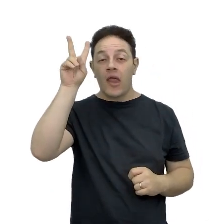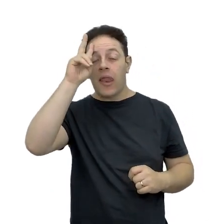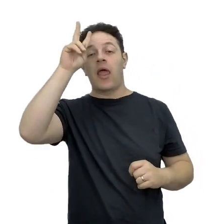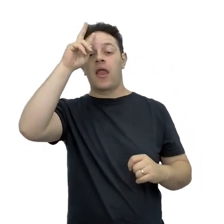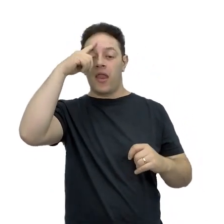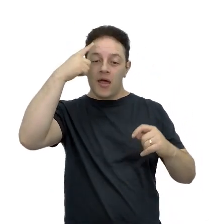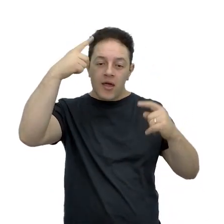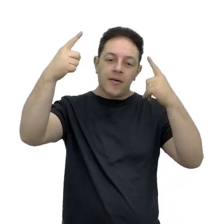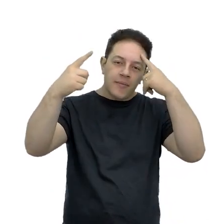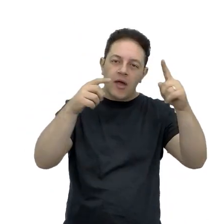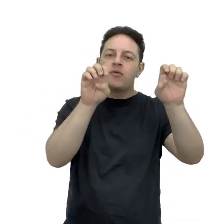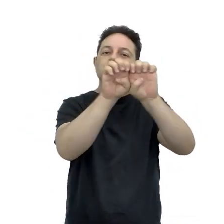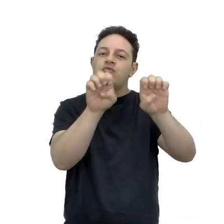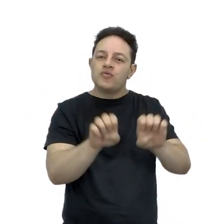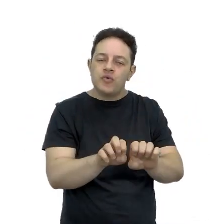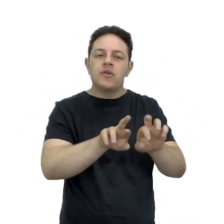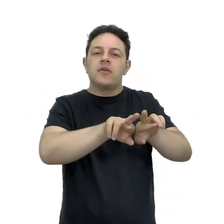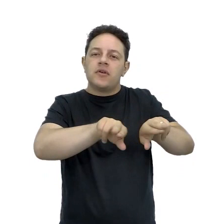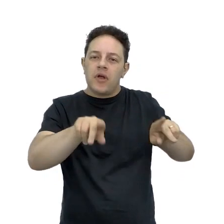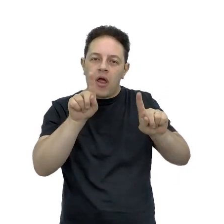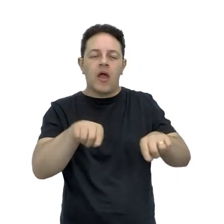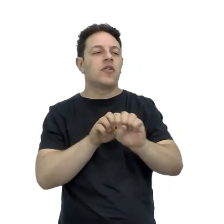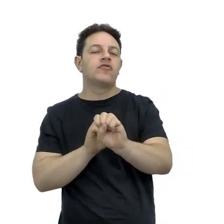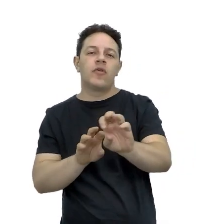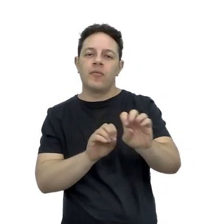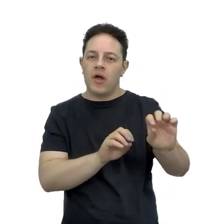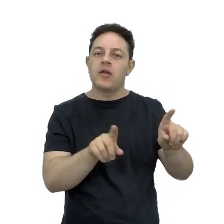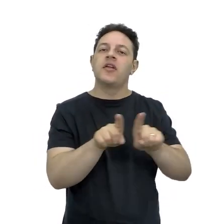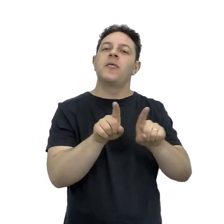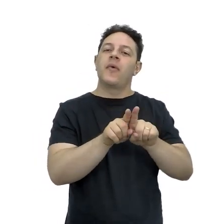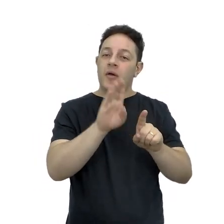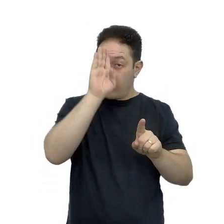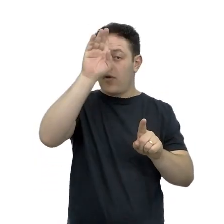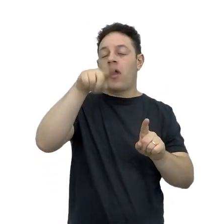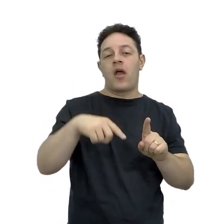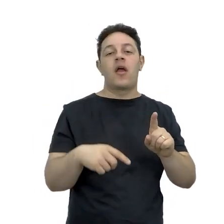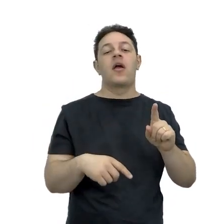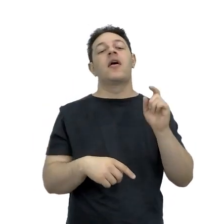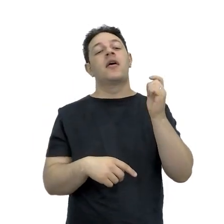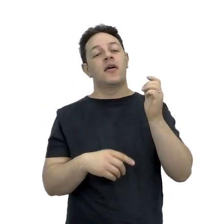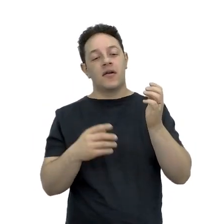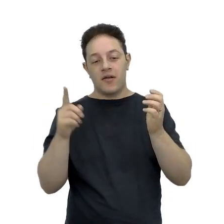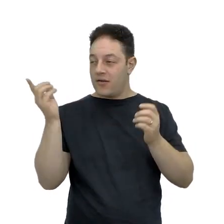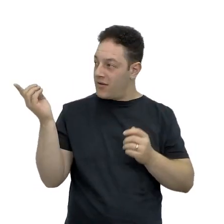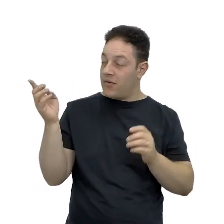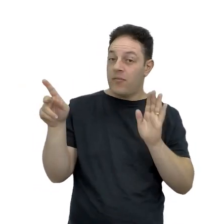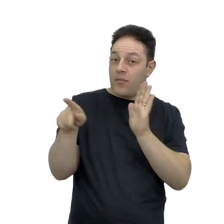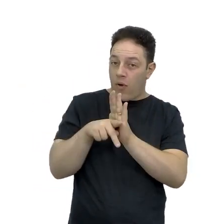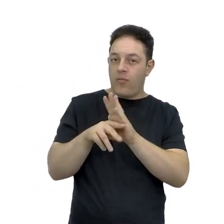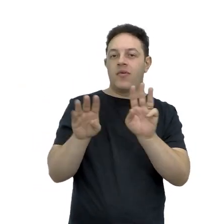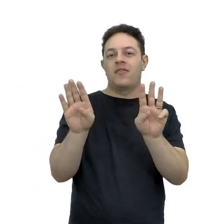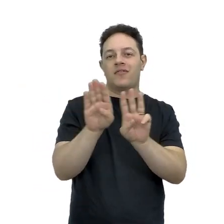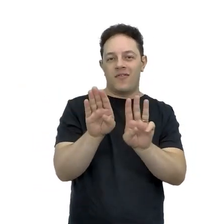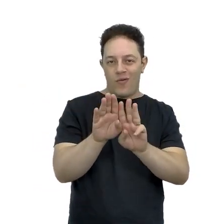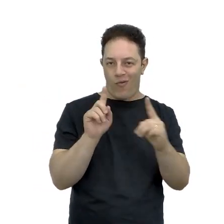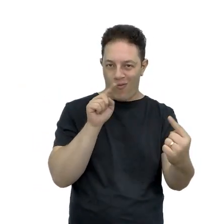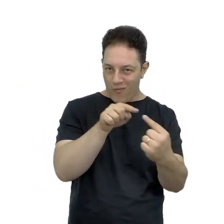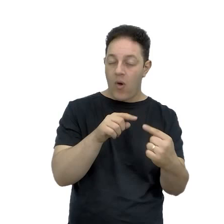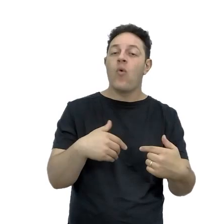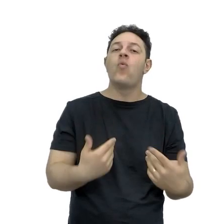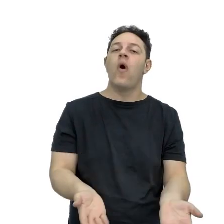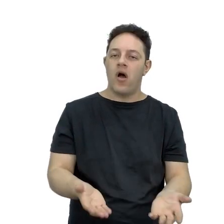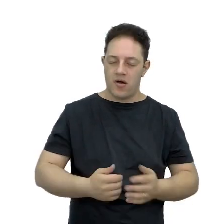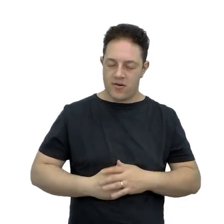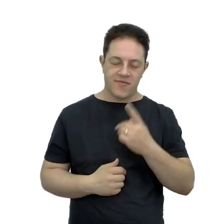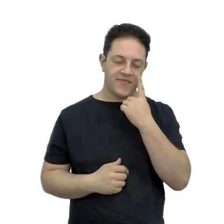relembrar essa estrutura das nossas formações e o nosso eixo formativo desse terceiro bimestre.